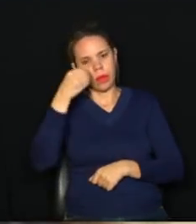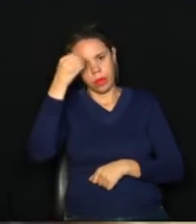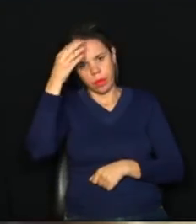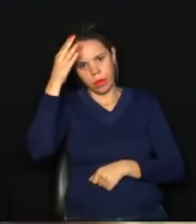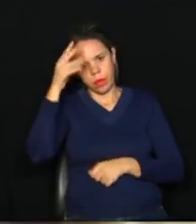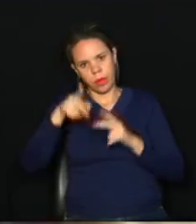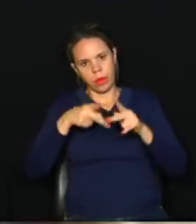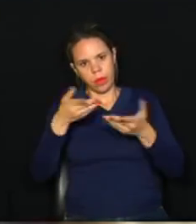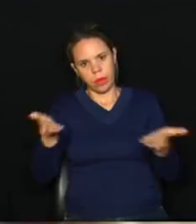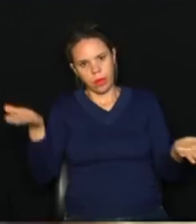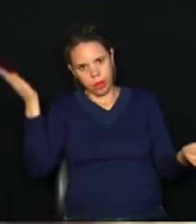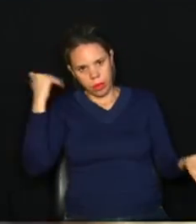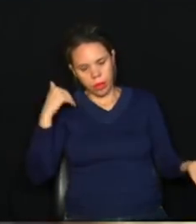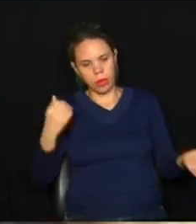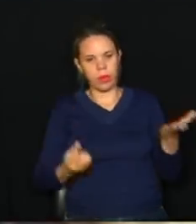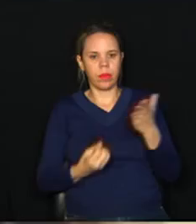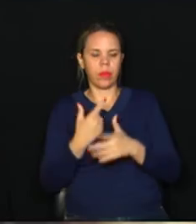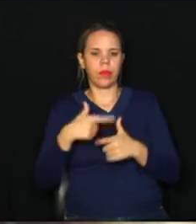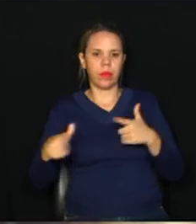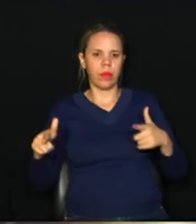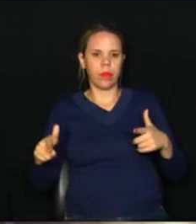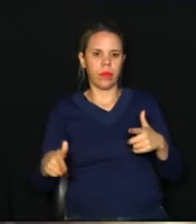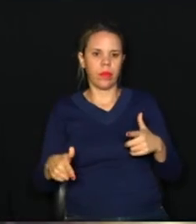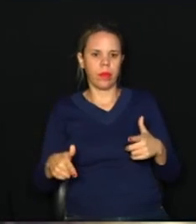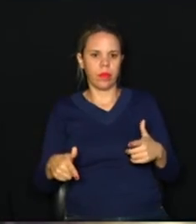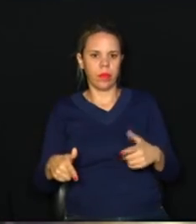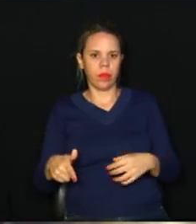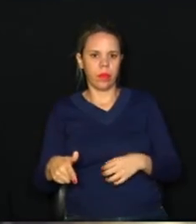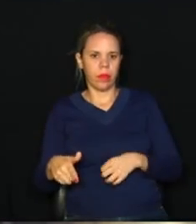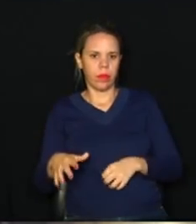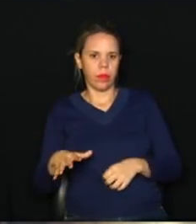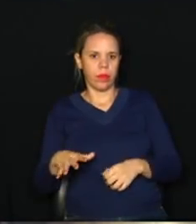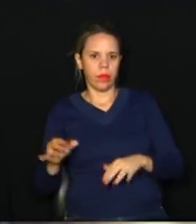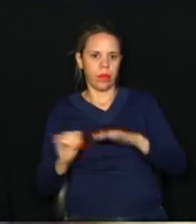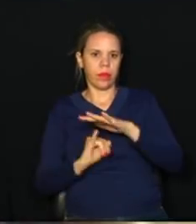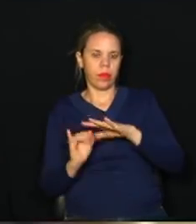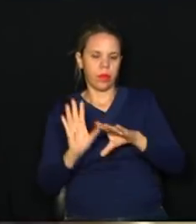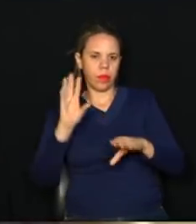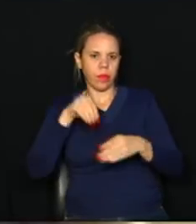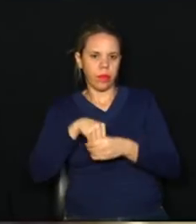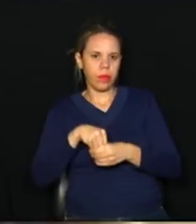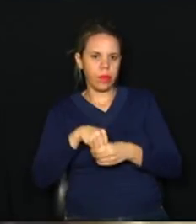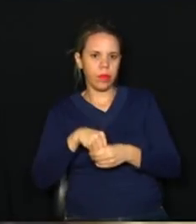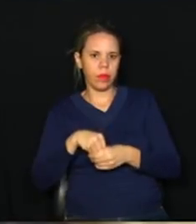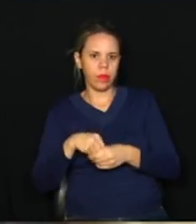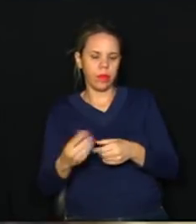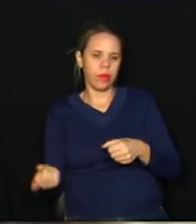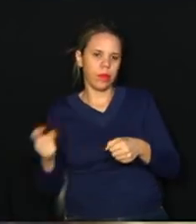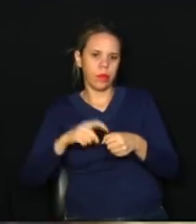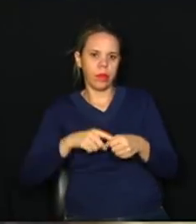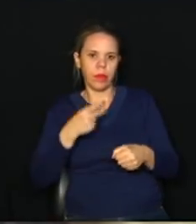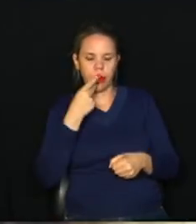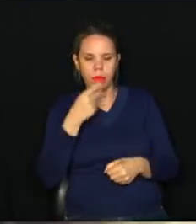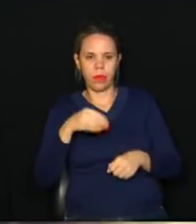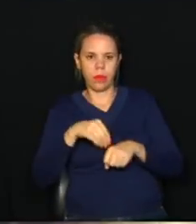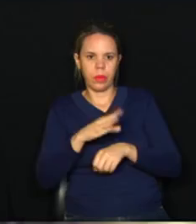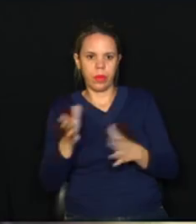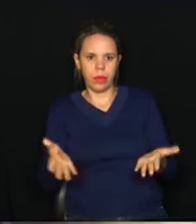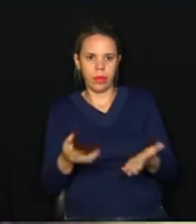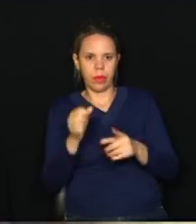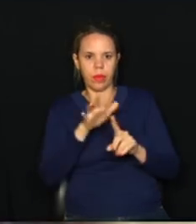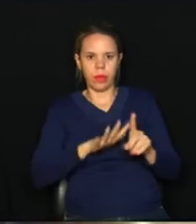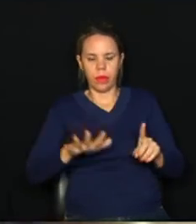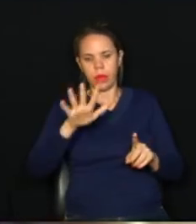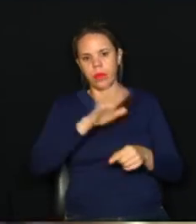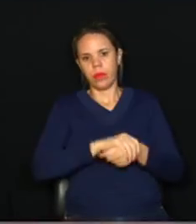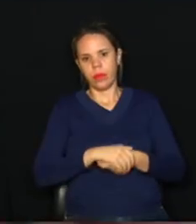que acontece no interior, né, dessas instituições, porque, volto a dizer, o que se leva para a